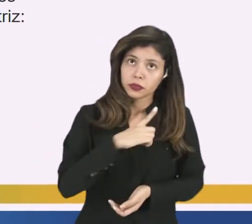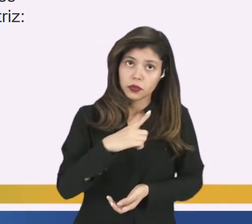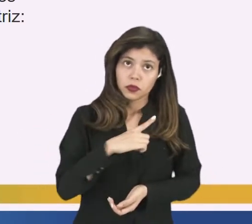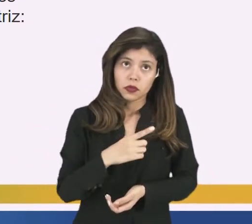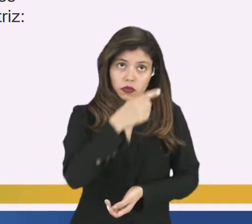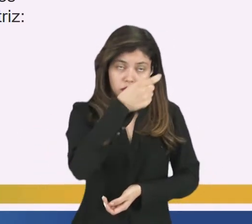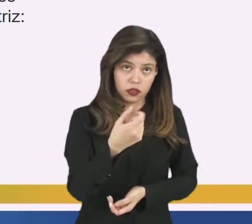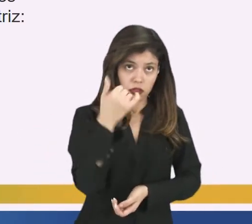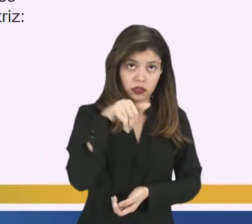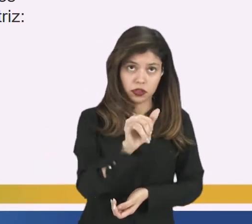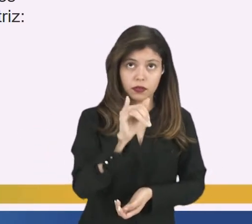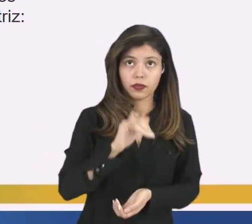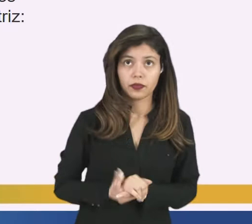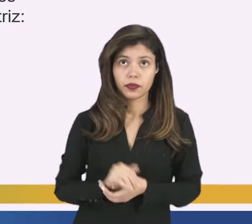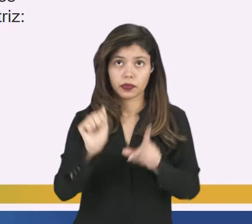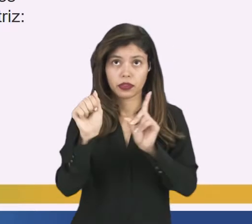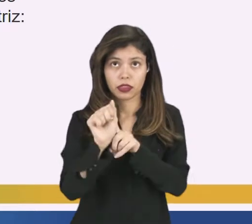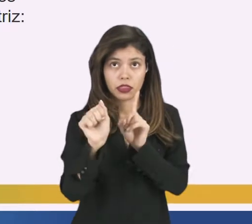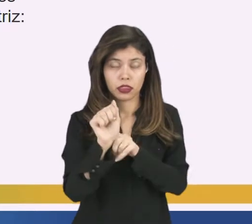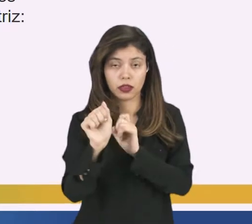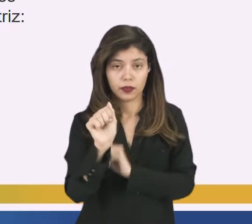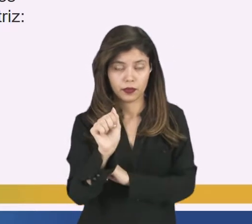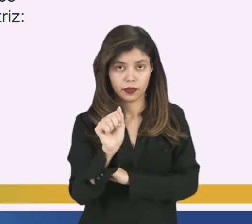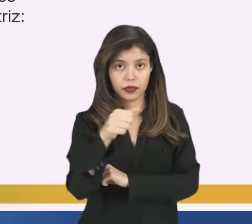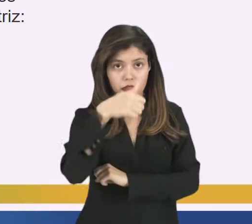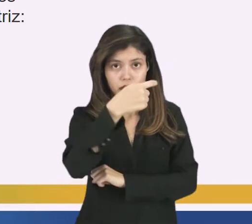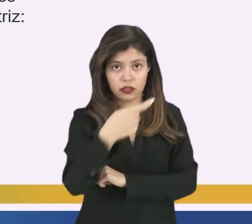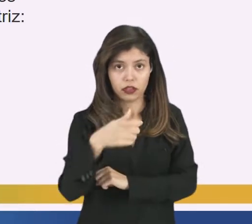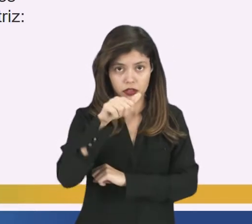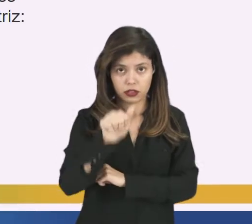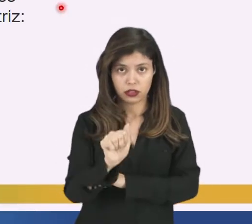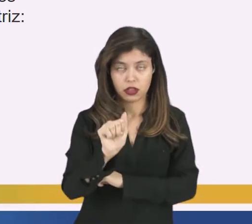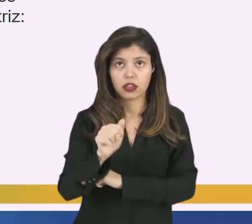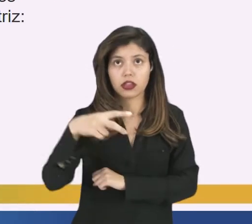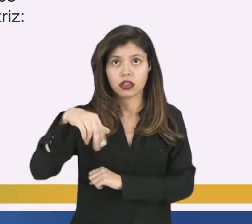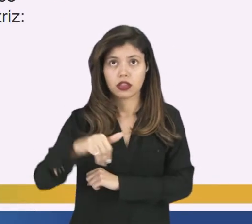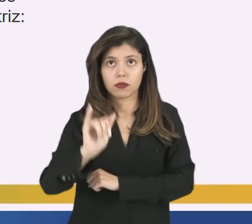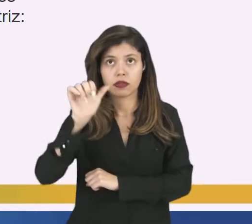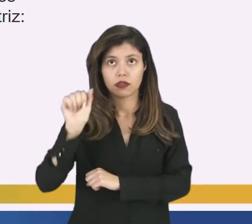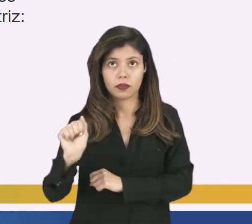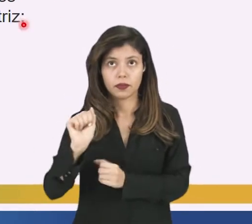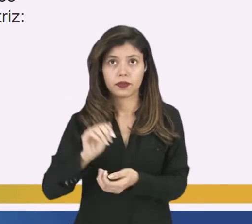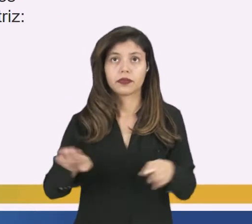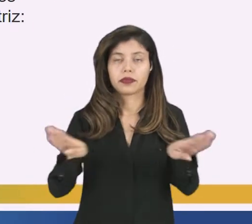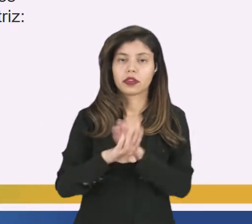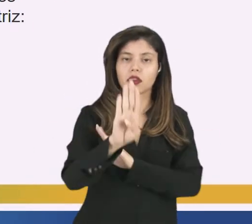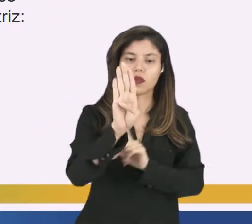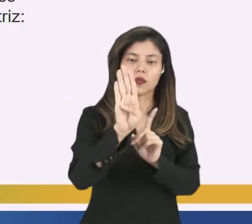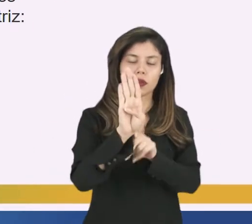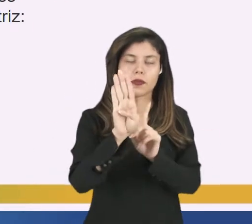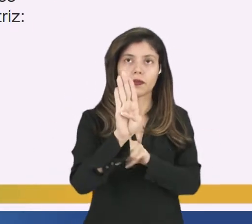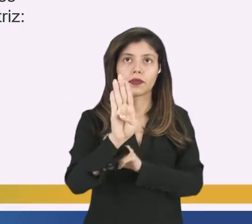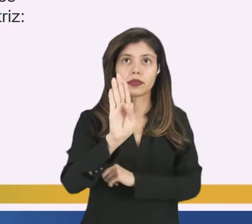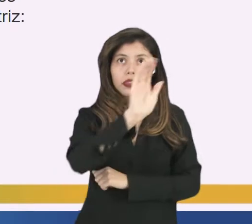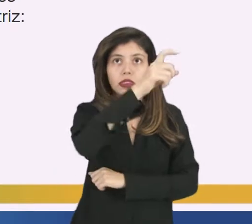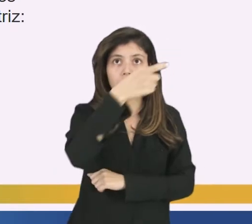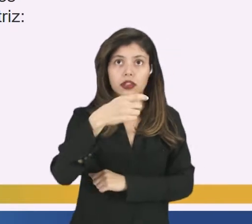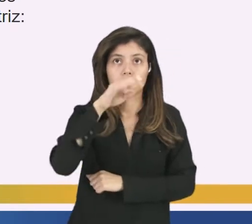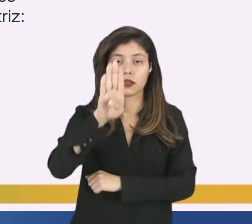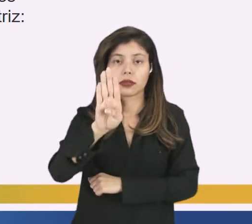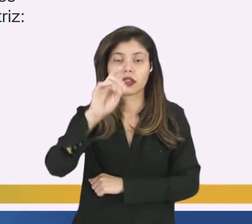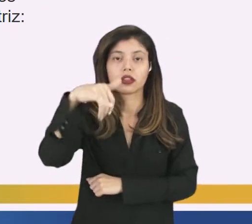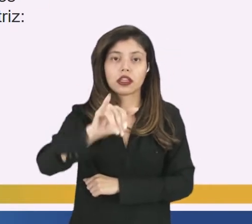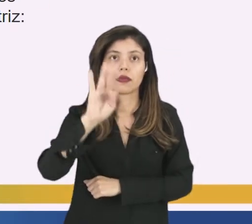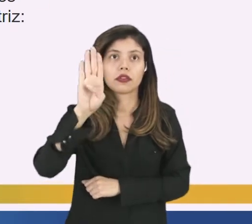Eu tenho um ponto xy, eu tenho um ponto A com coordenada xa e YA, e eu tenho um ponto B com